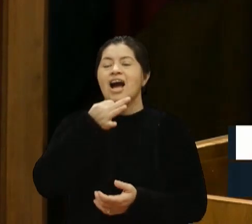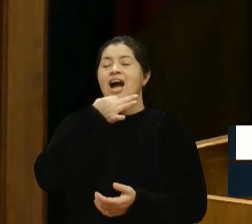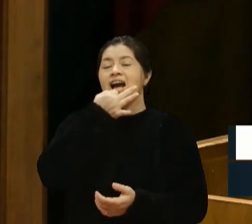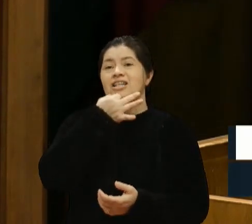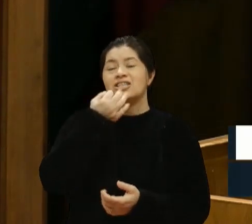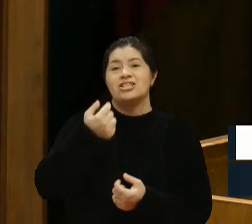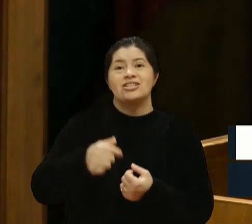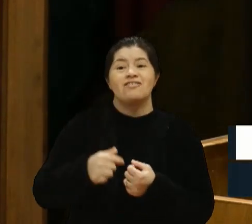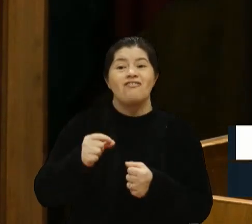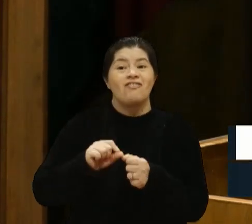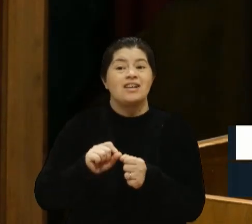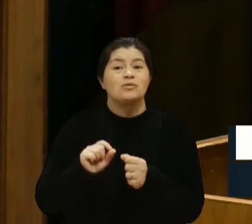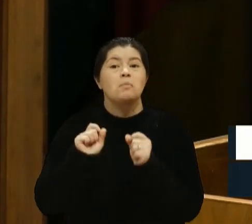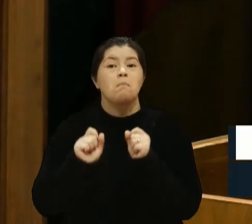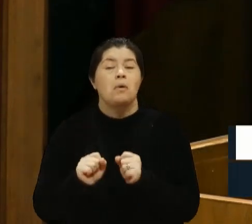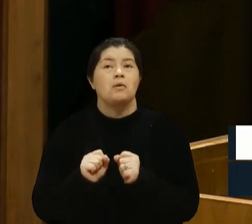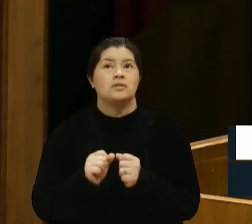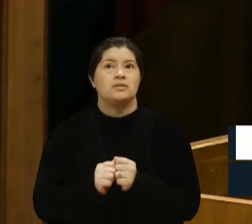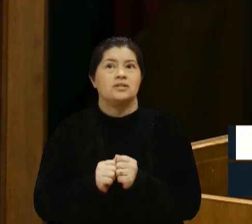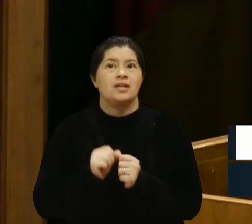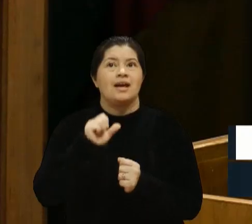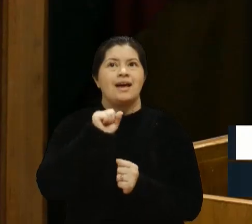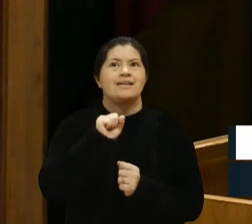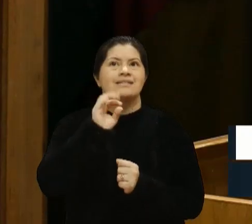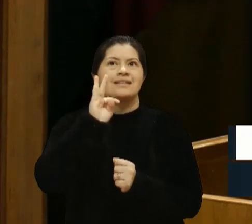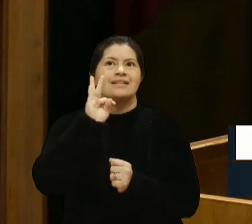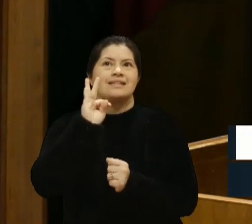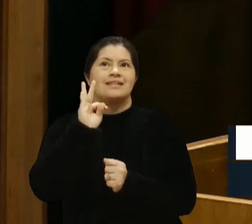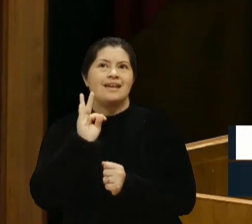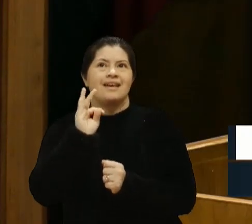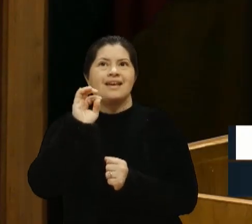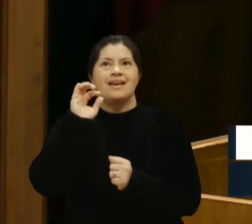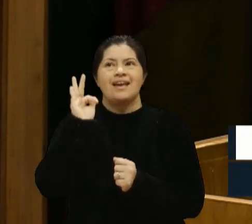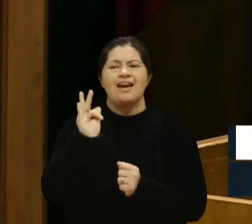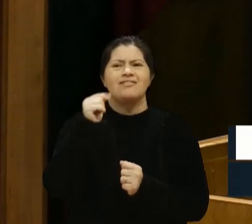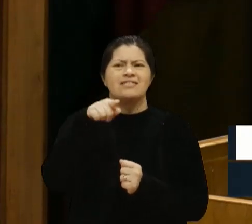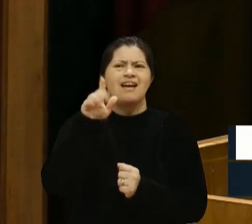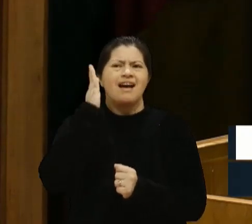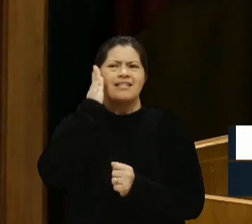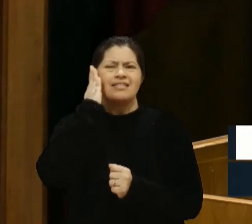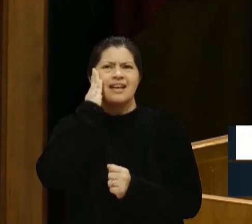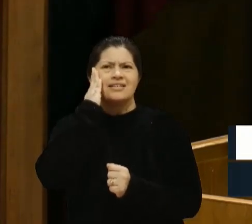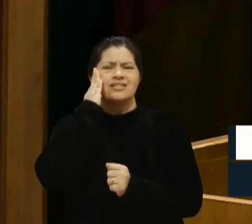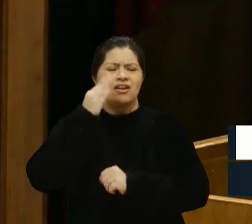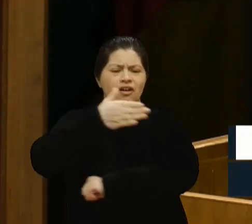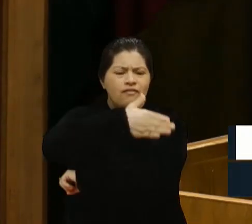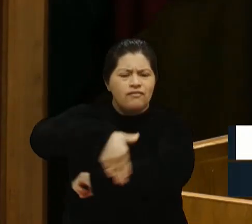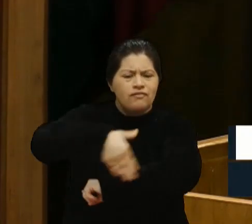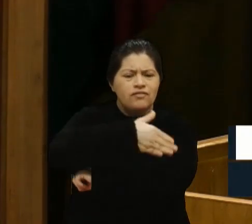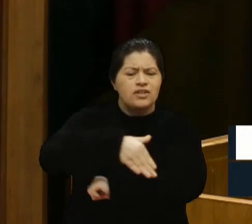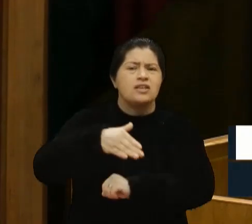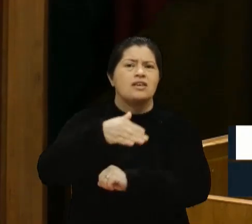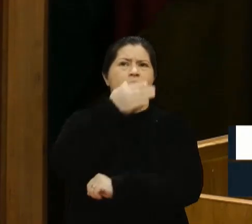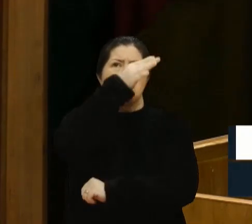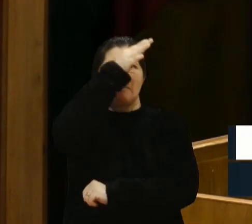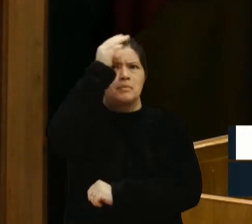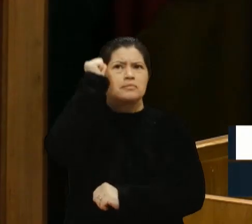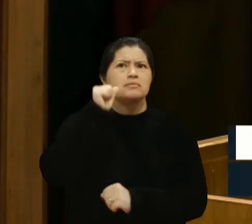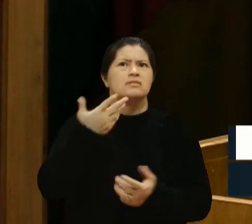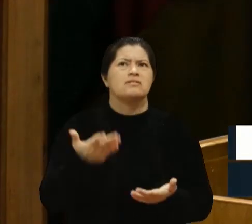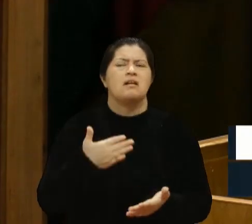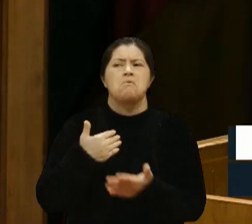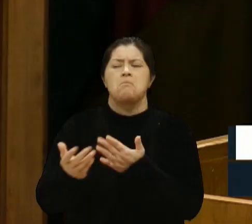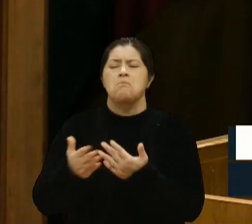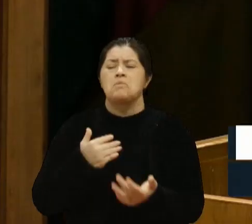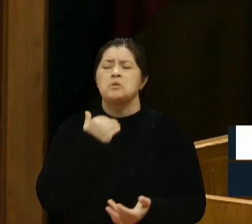Enquanto nós tivermos uma DPF instituída pelo STF, em que se entende que via pública, local público, a pessoa pode ficar ali ad eterno até ela quiser,